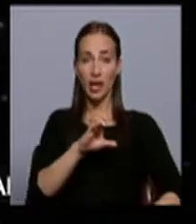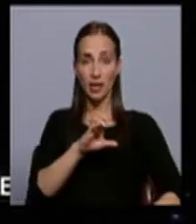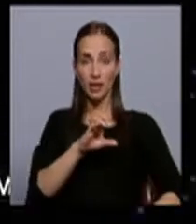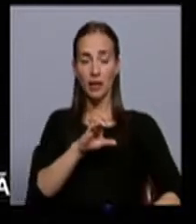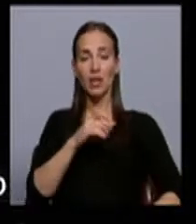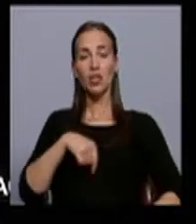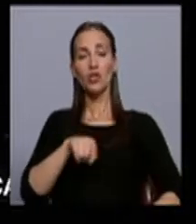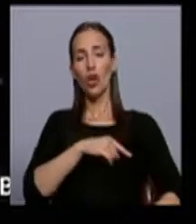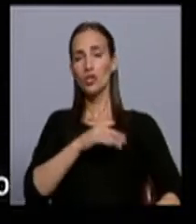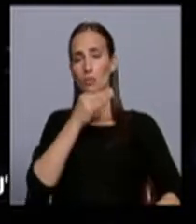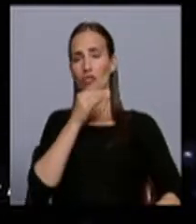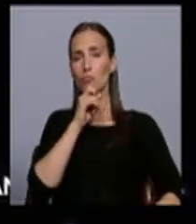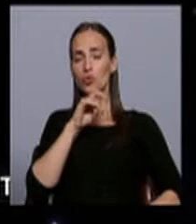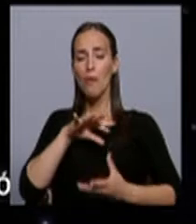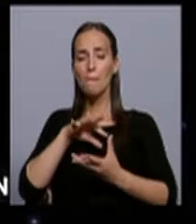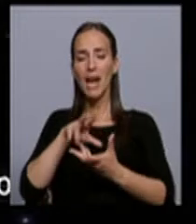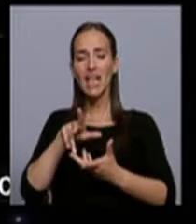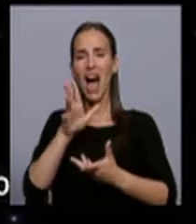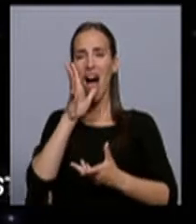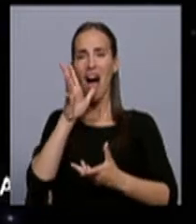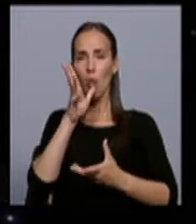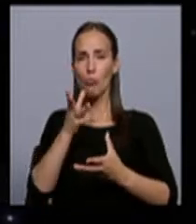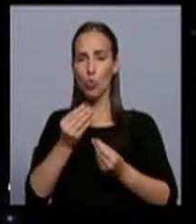muito rochoso. Este D, à semelhança do